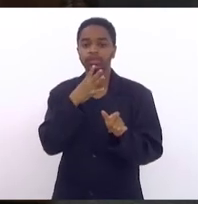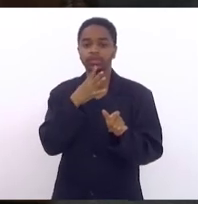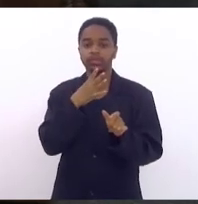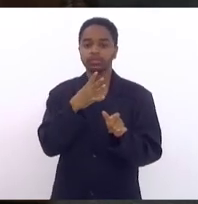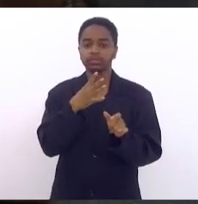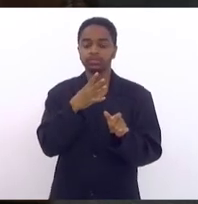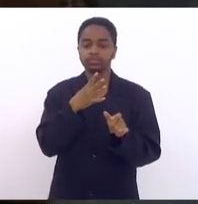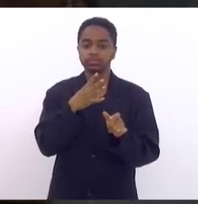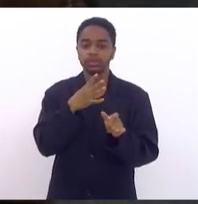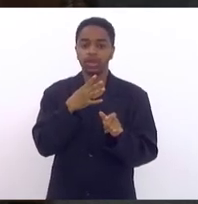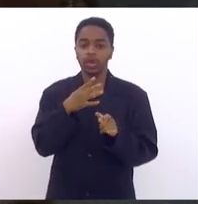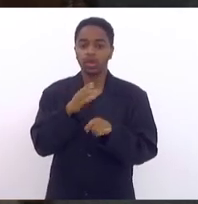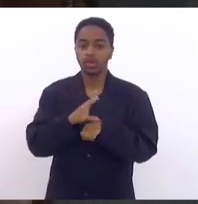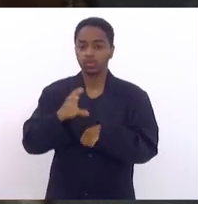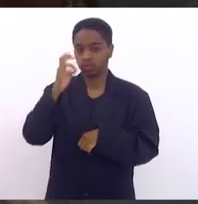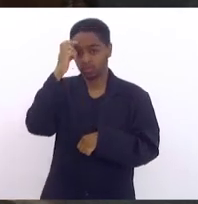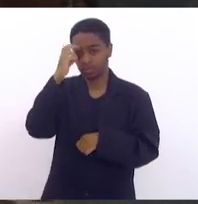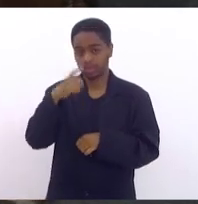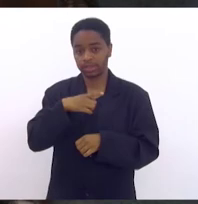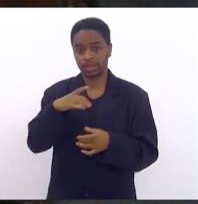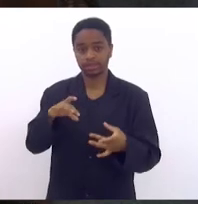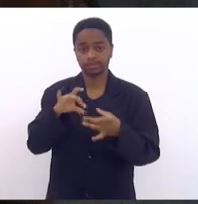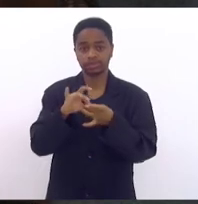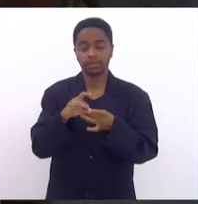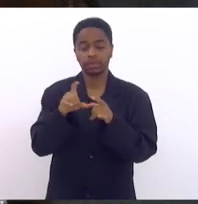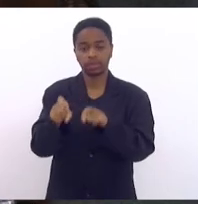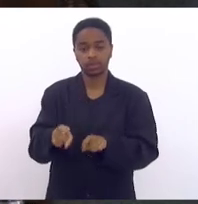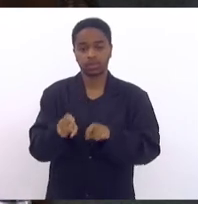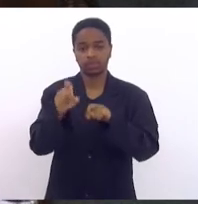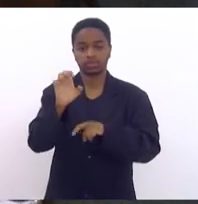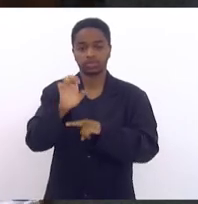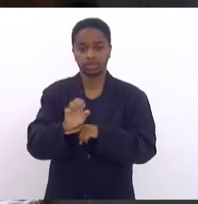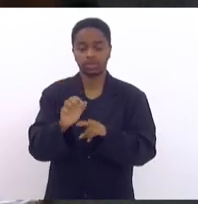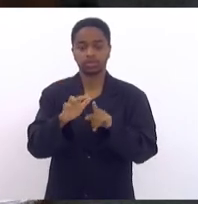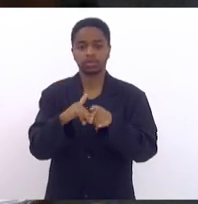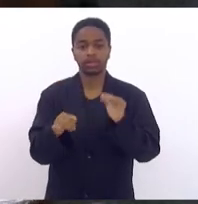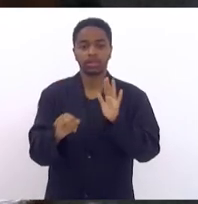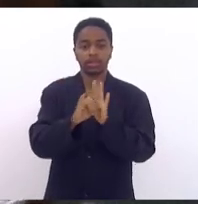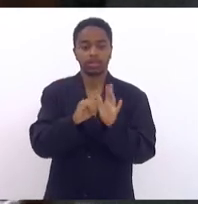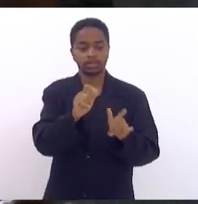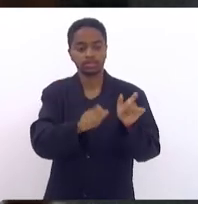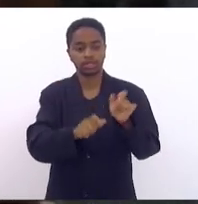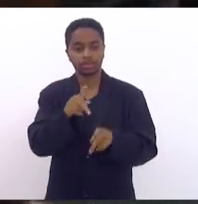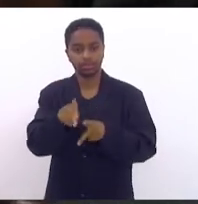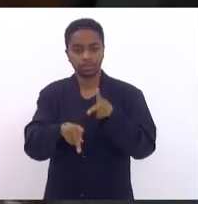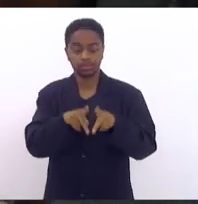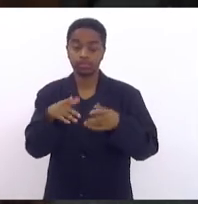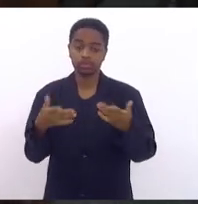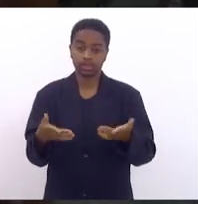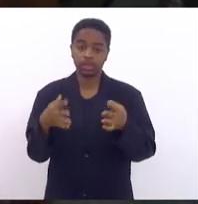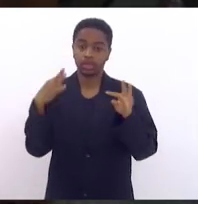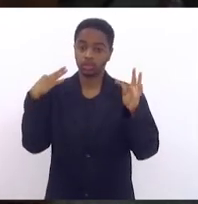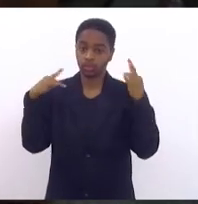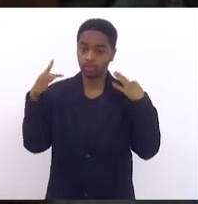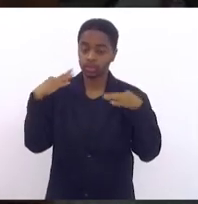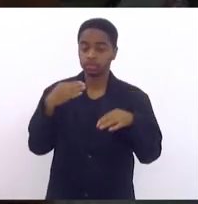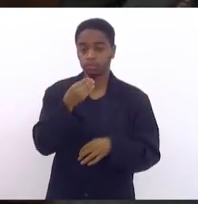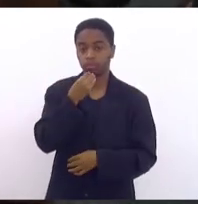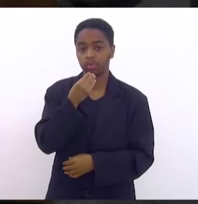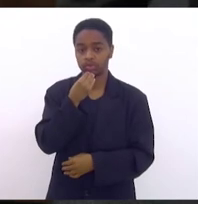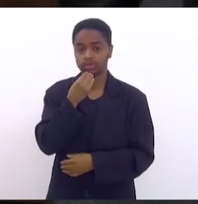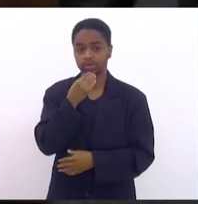popular que pulsa no norte e noroeste do estado a partir da identidade local. O quanto que o turismo, deputado doutor Serginho, poderia